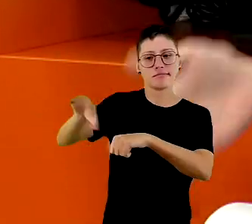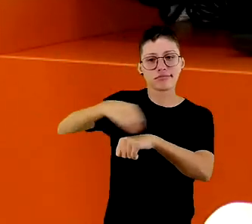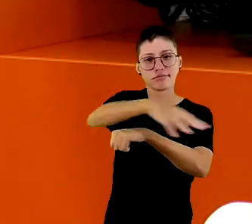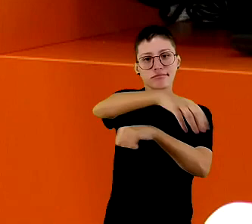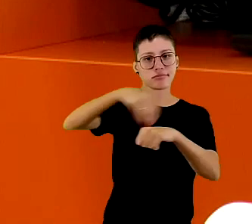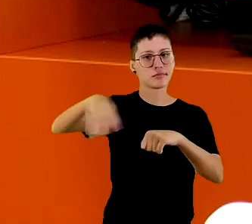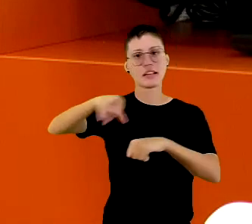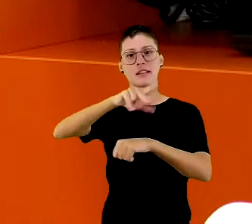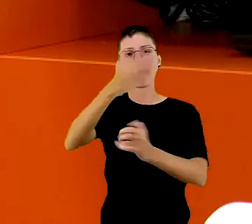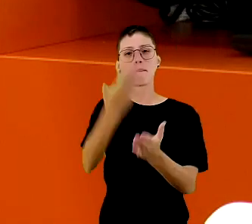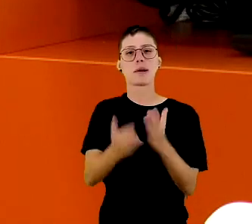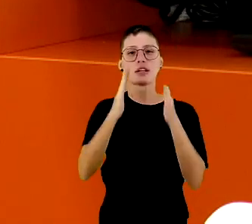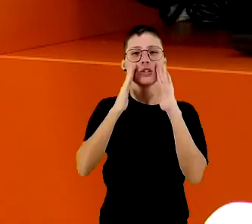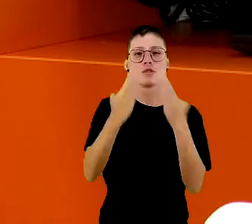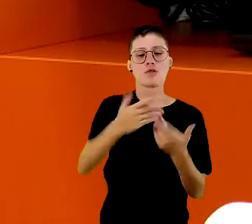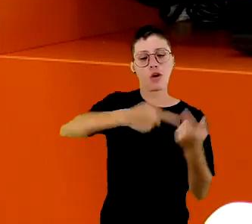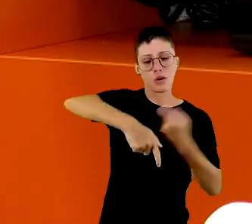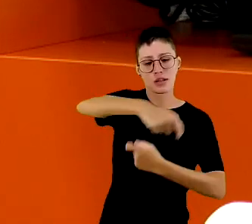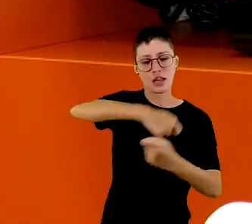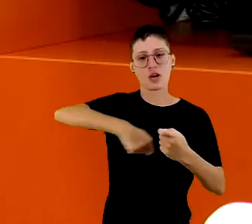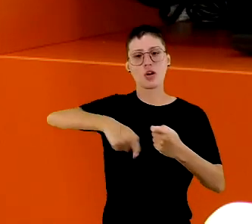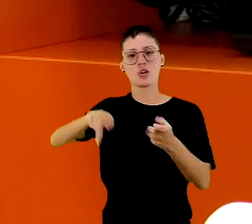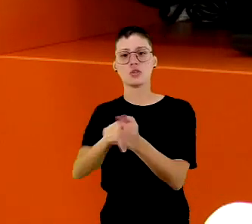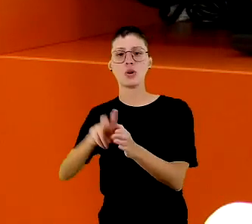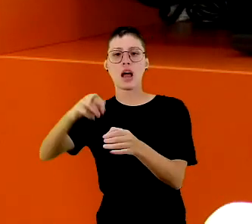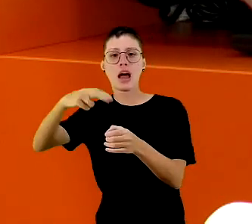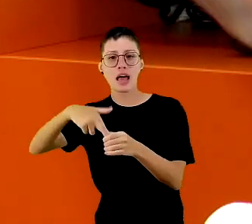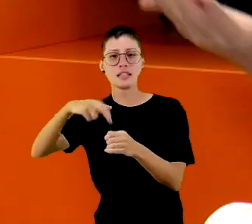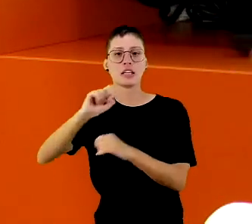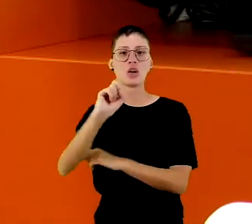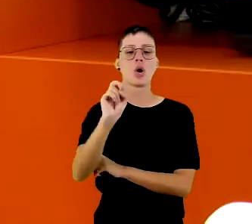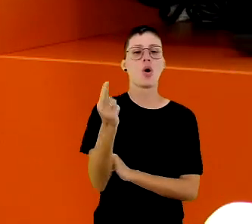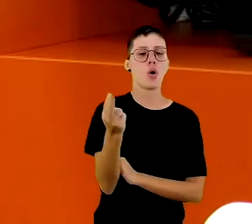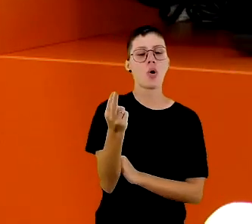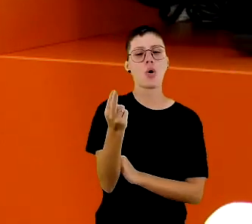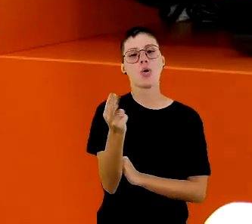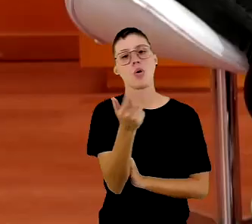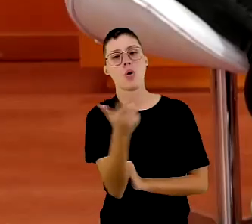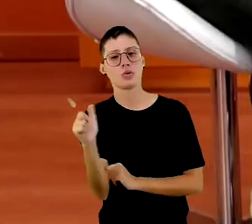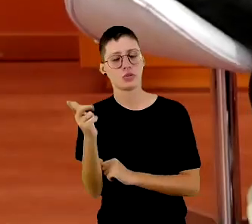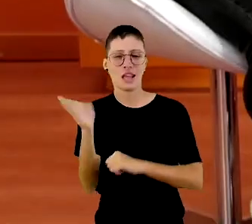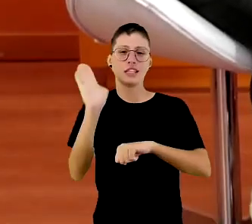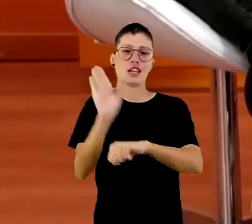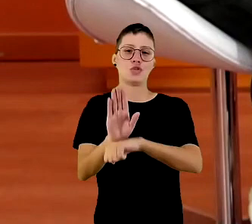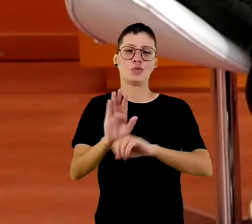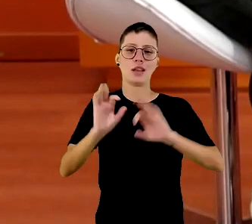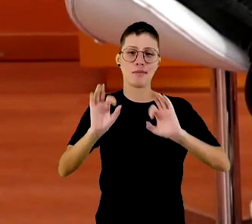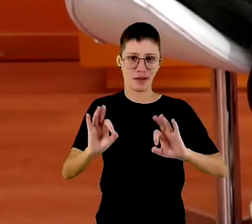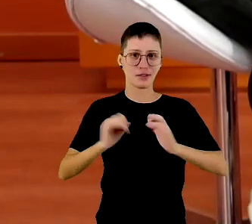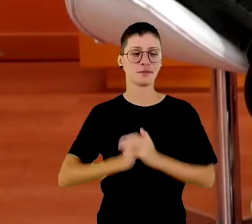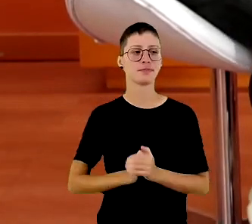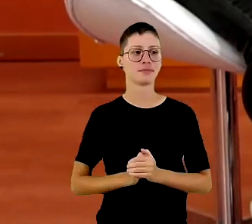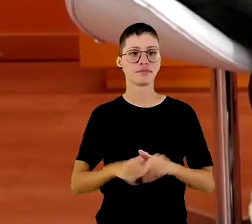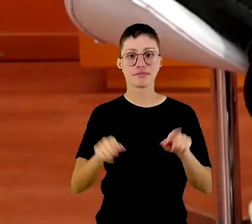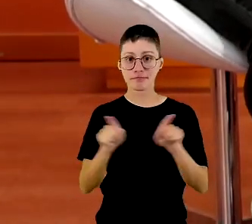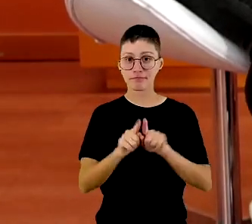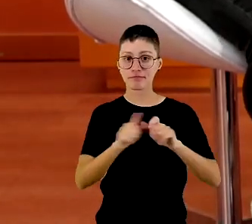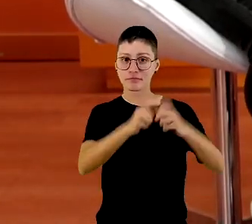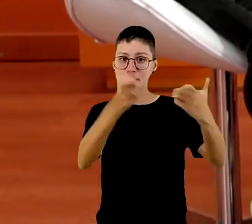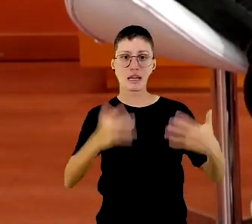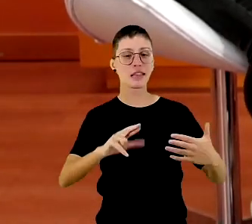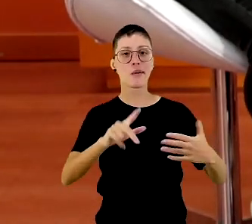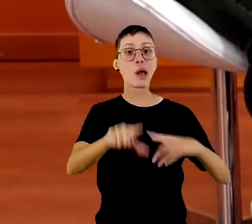foco dos negócios da Raizen, né? Mas sim ajudar. Enfim. Tem uma palavra linda que é opcionalidade. Né? Você tem que